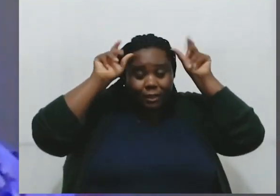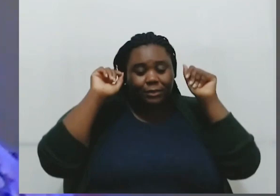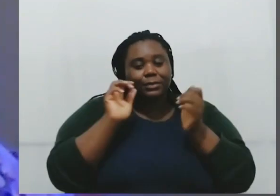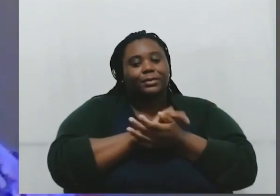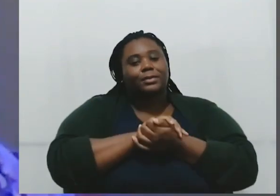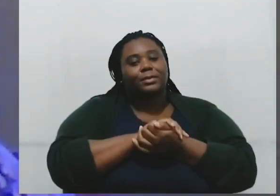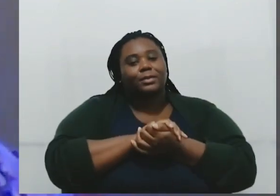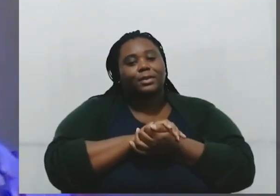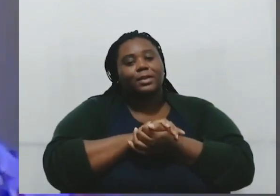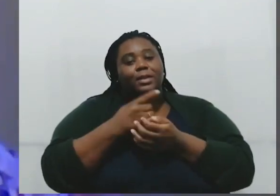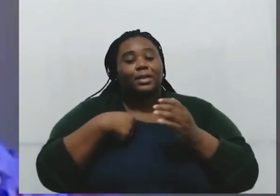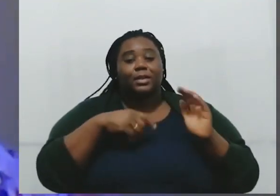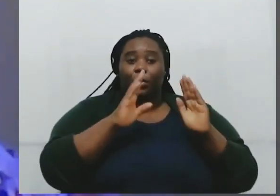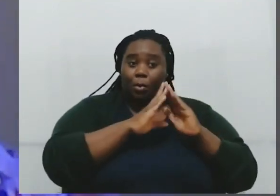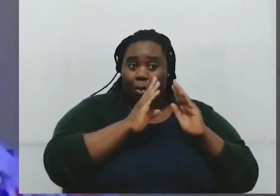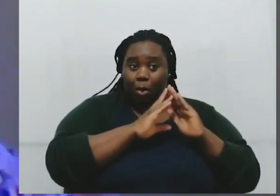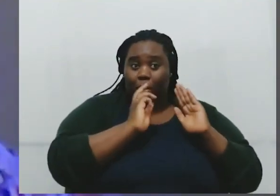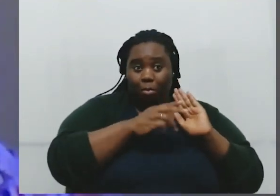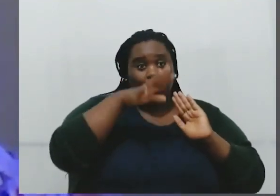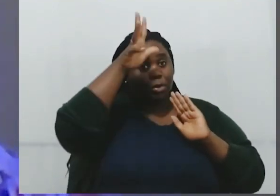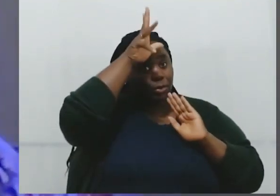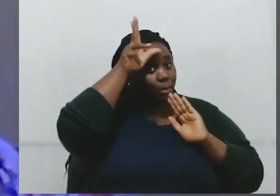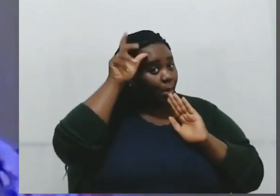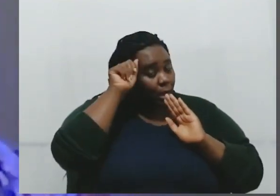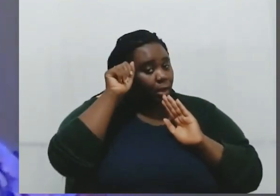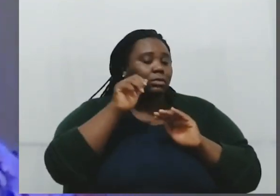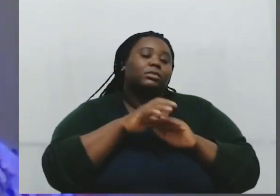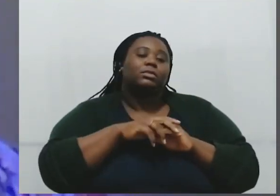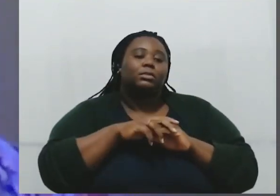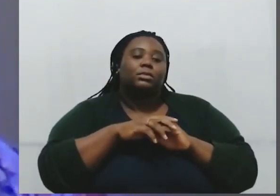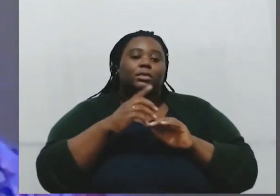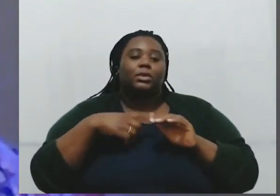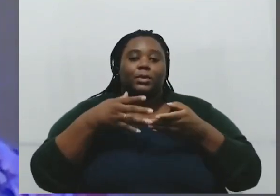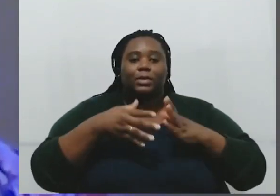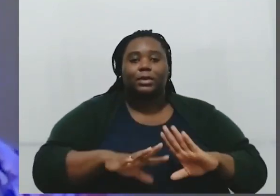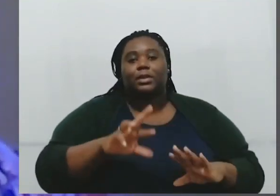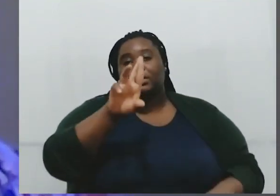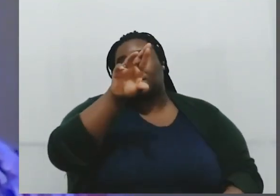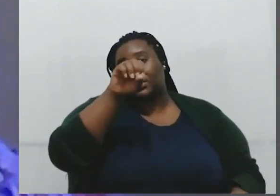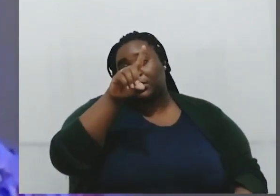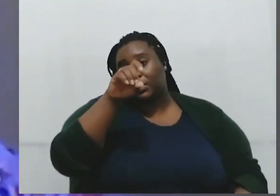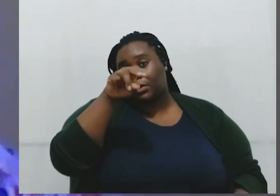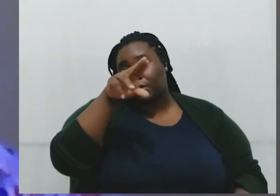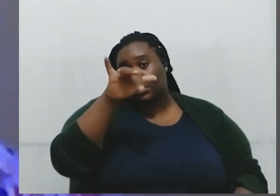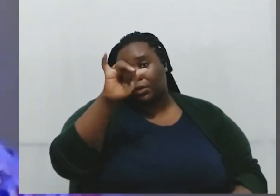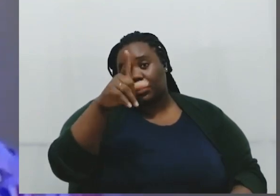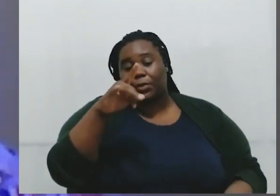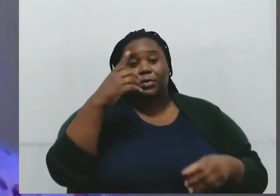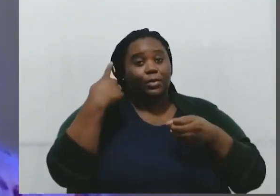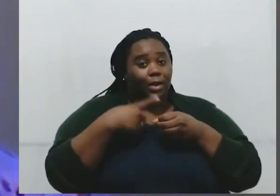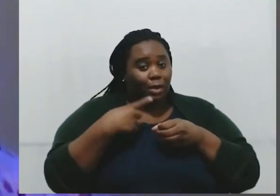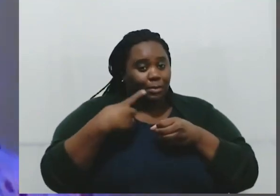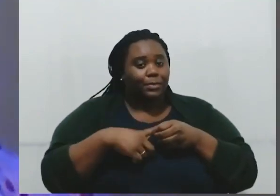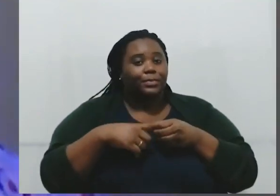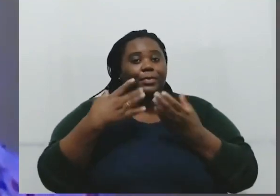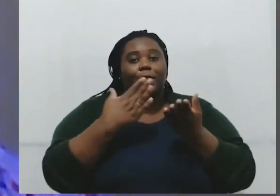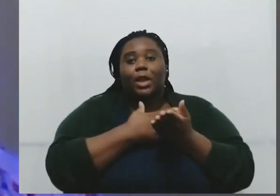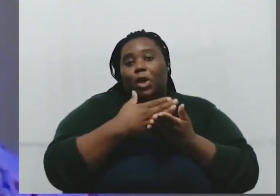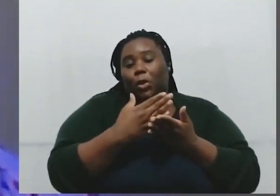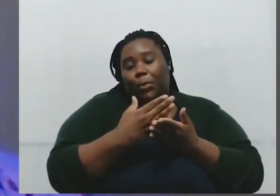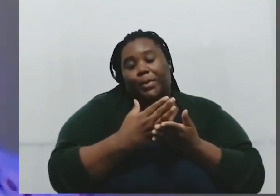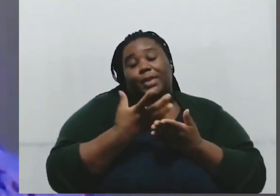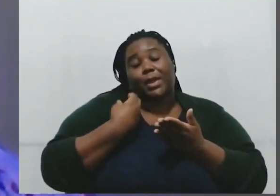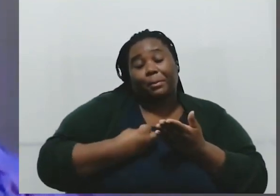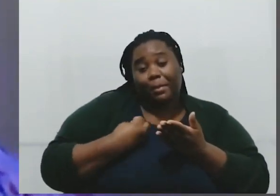natural de Rondônia, de Porto Velho, da capital. Comecei uma parte da minha trajetória nessa cidade, né? Decido vir